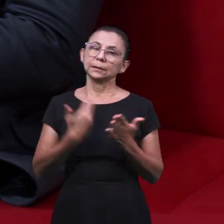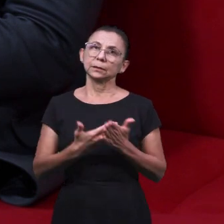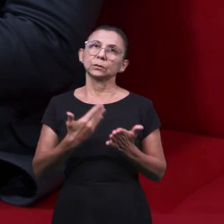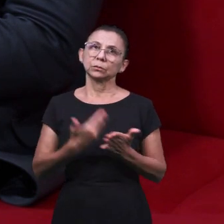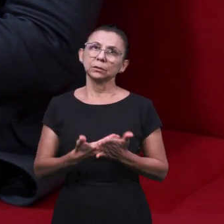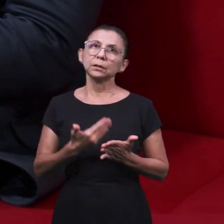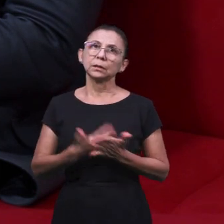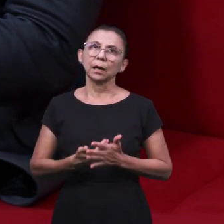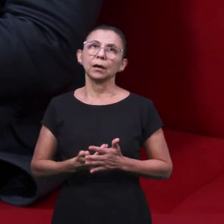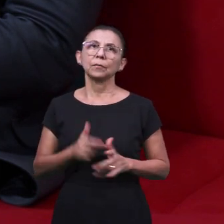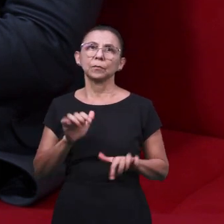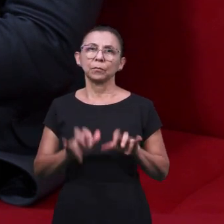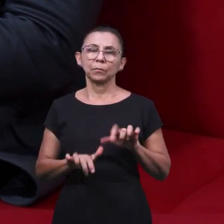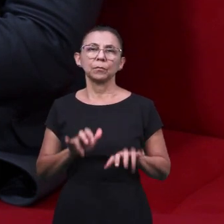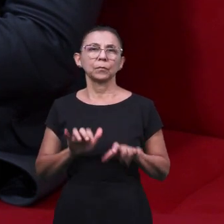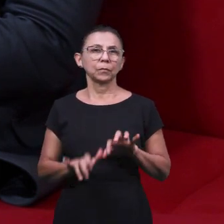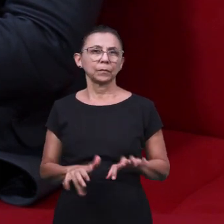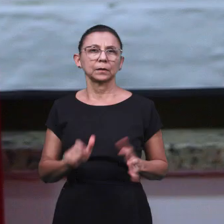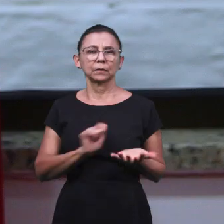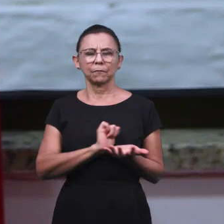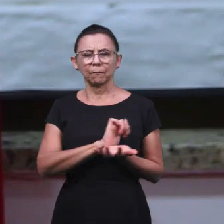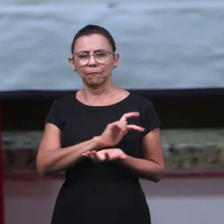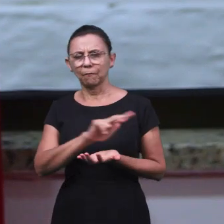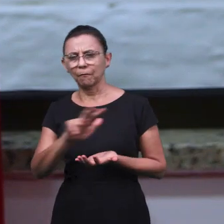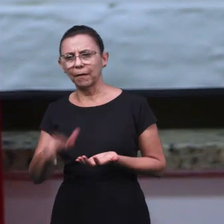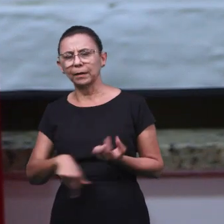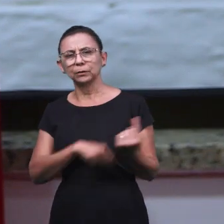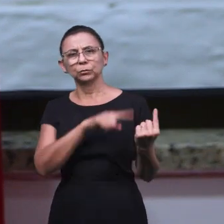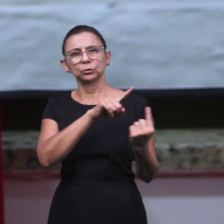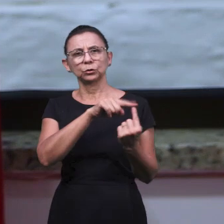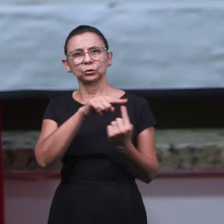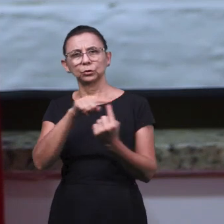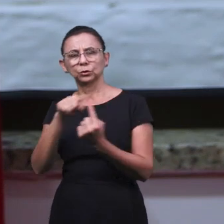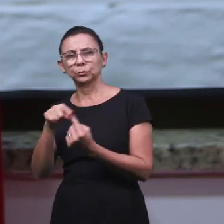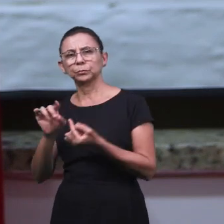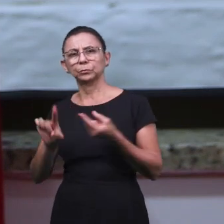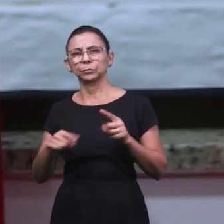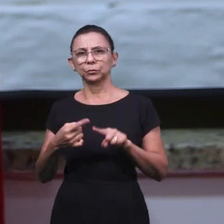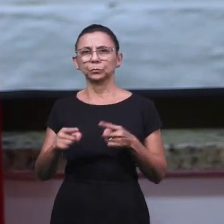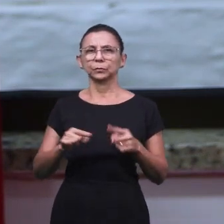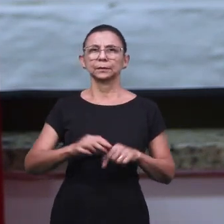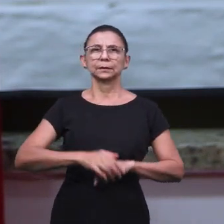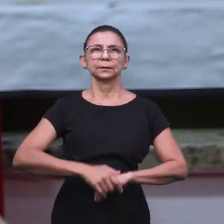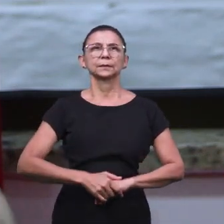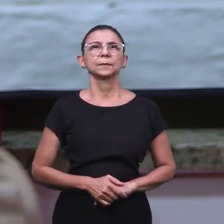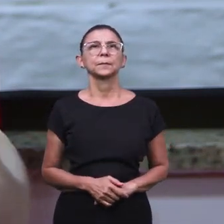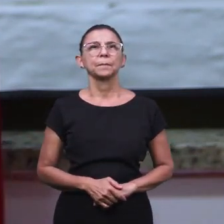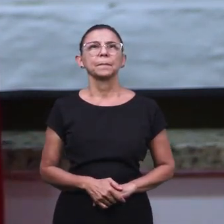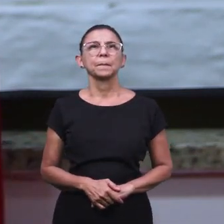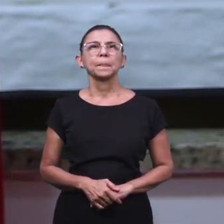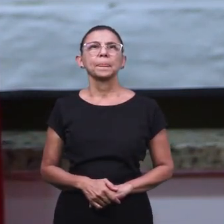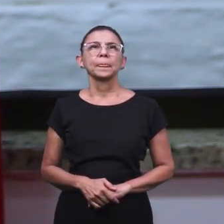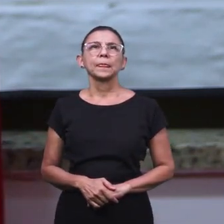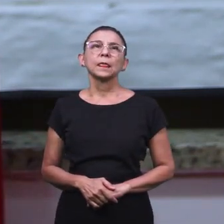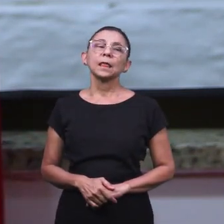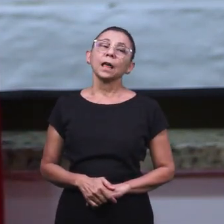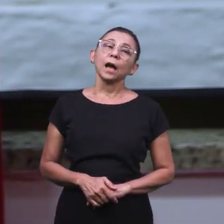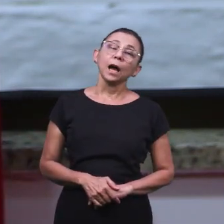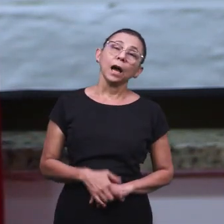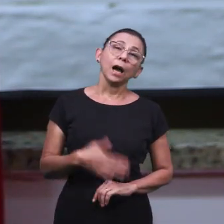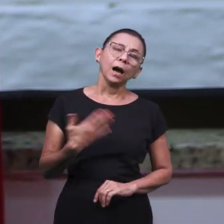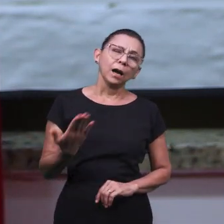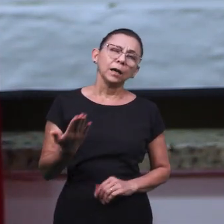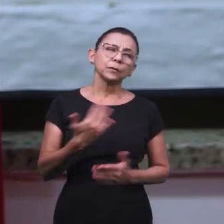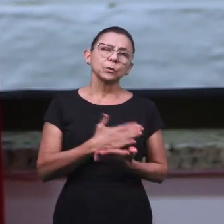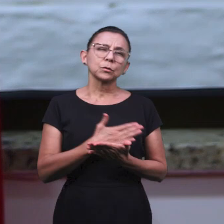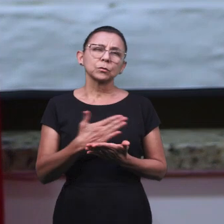tocar muitas peças de Bach na sua formação. Então esse foi. E aí também por conta dele comecei a conhecer outras coisas,